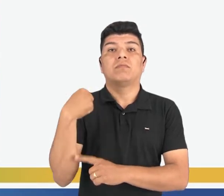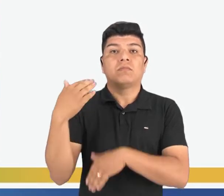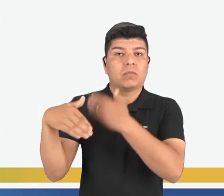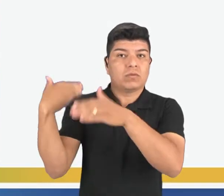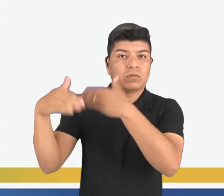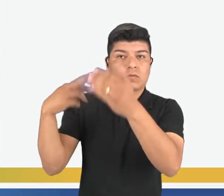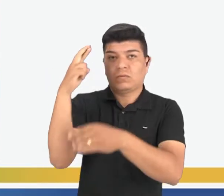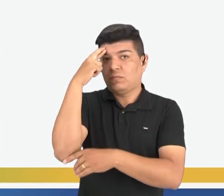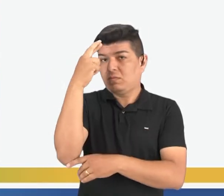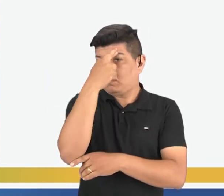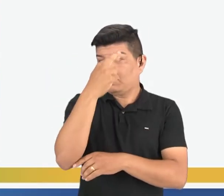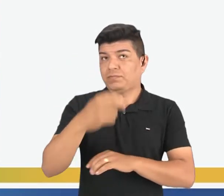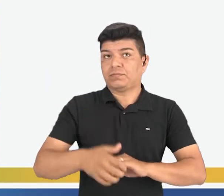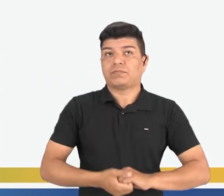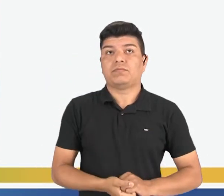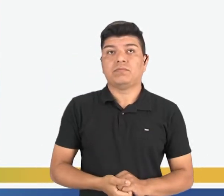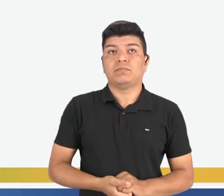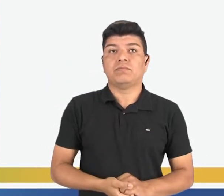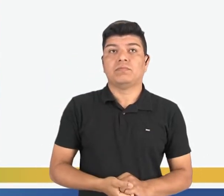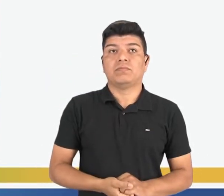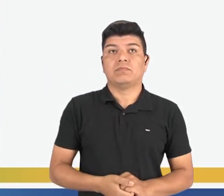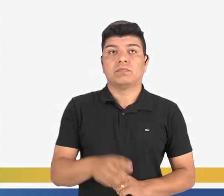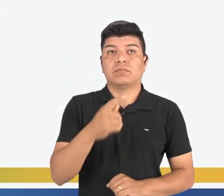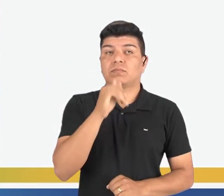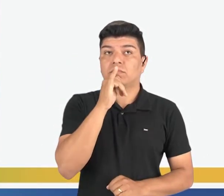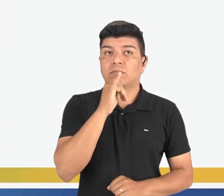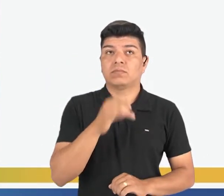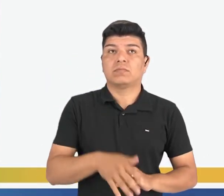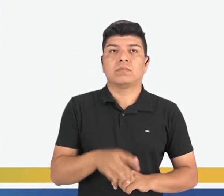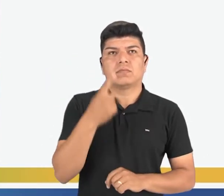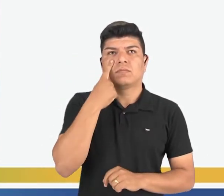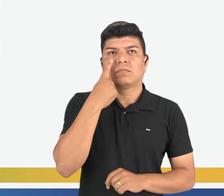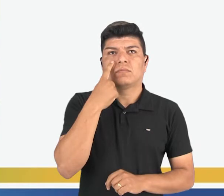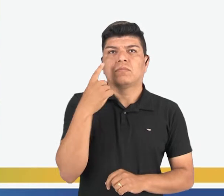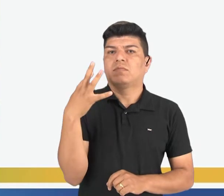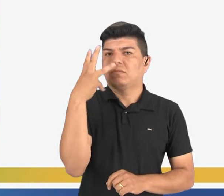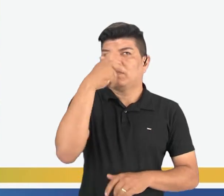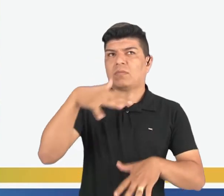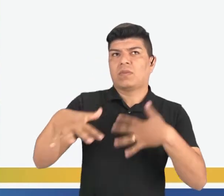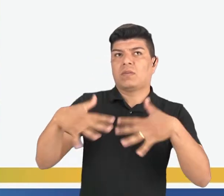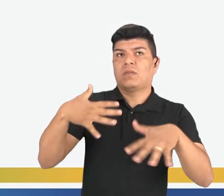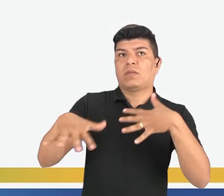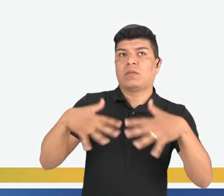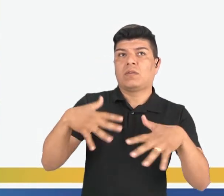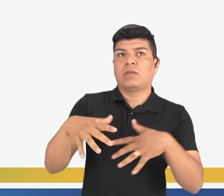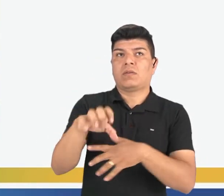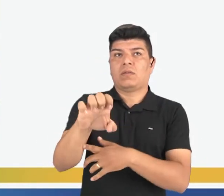da história, tá? Olha só o exemplo. Veja que belos movimentos